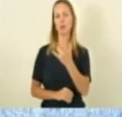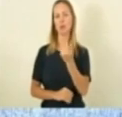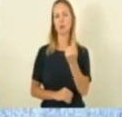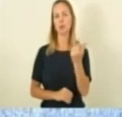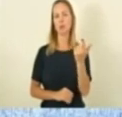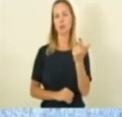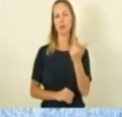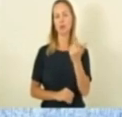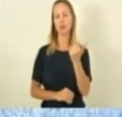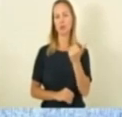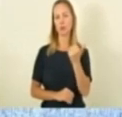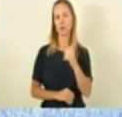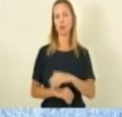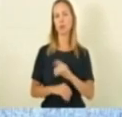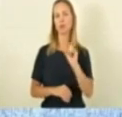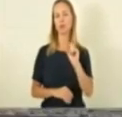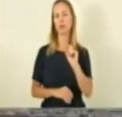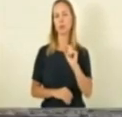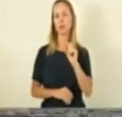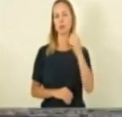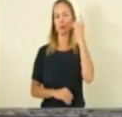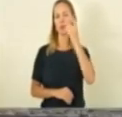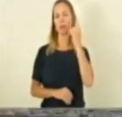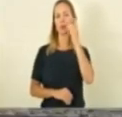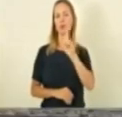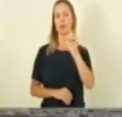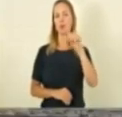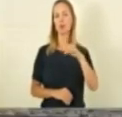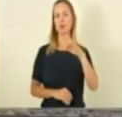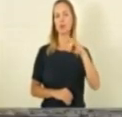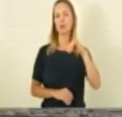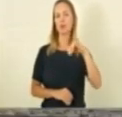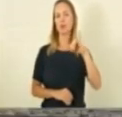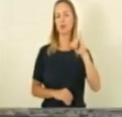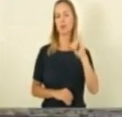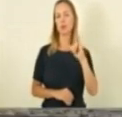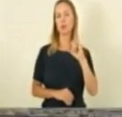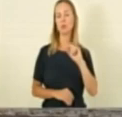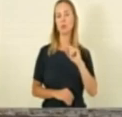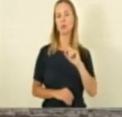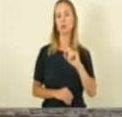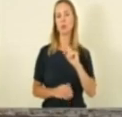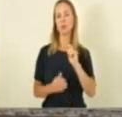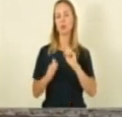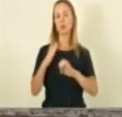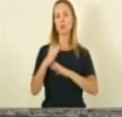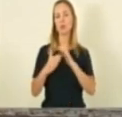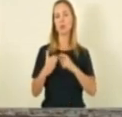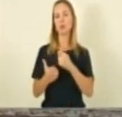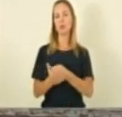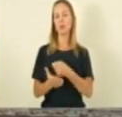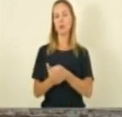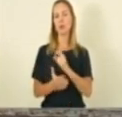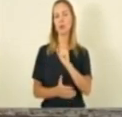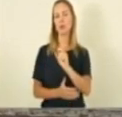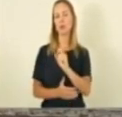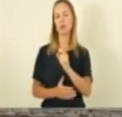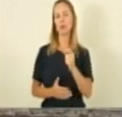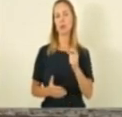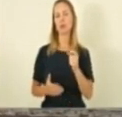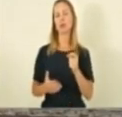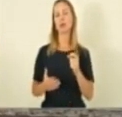452/2021 do deputado Gandini, que obriga as empresas responsáveis pela prestação dos serviços